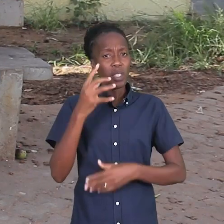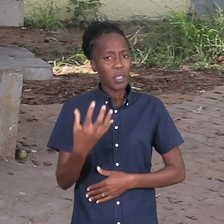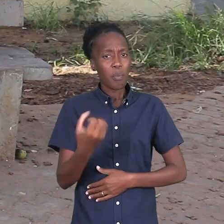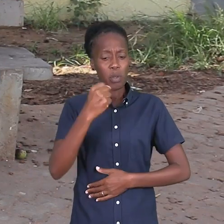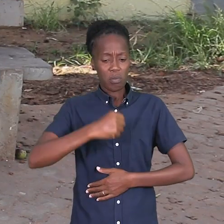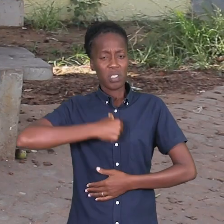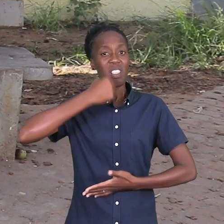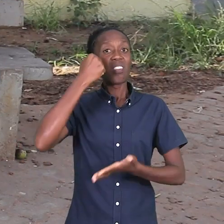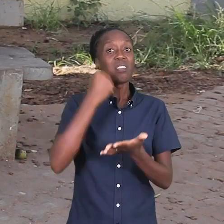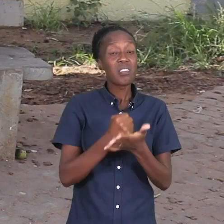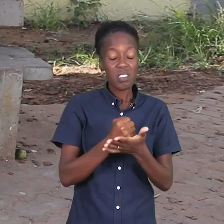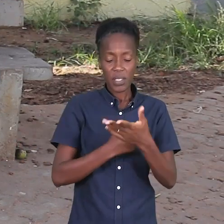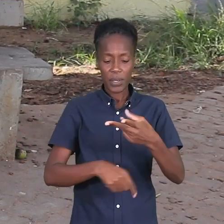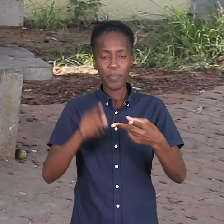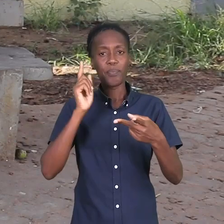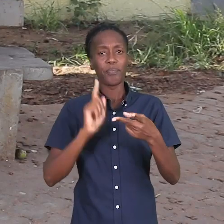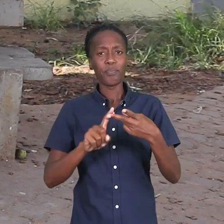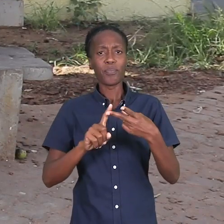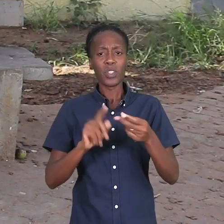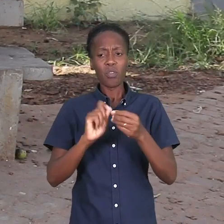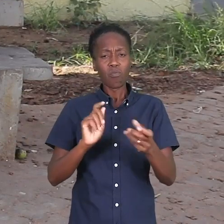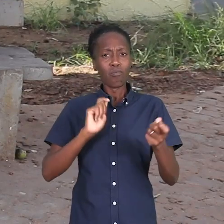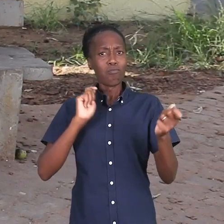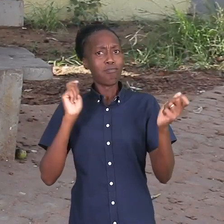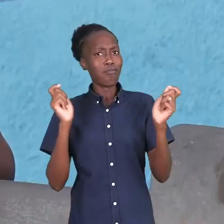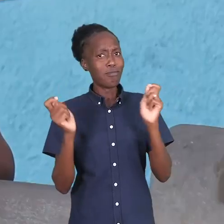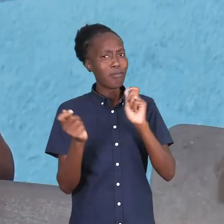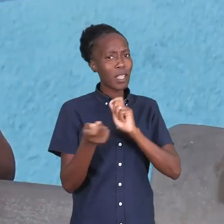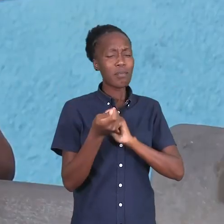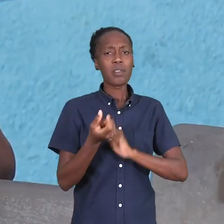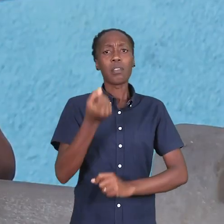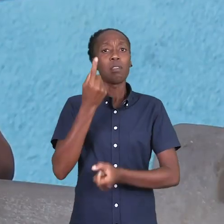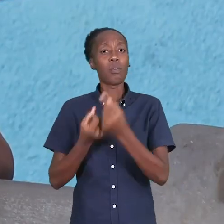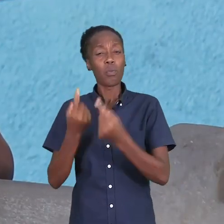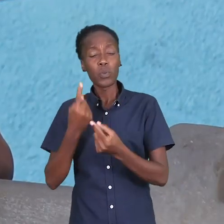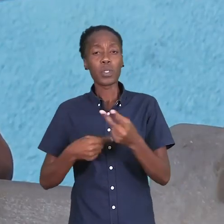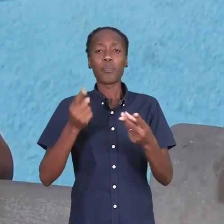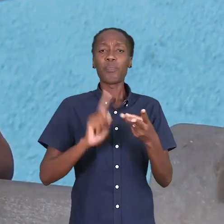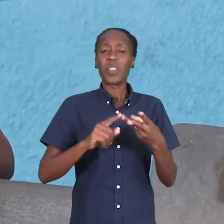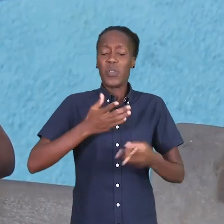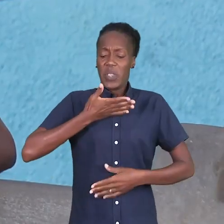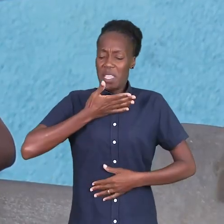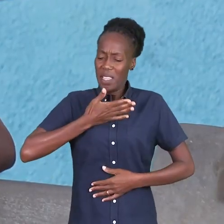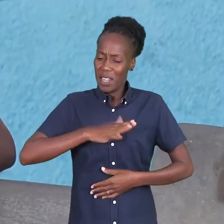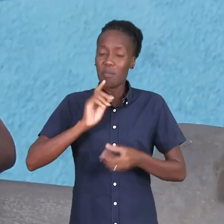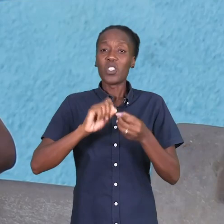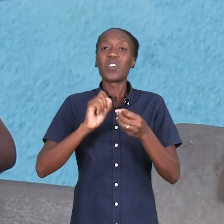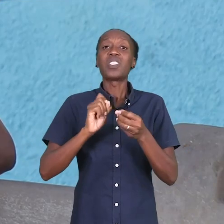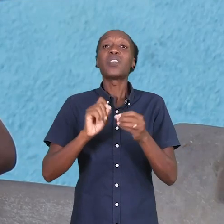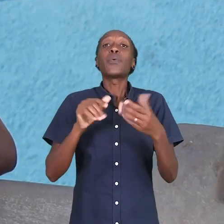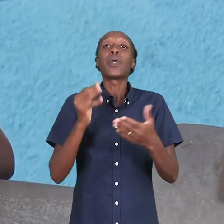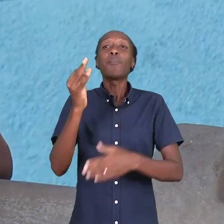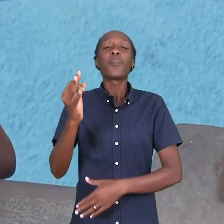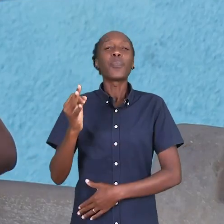de poder ter uma tomada de decisão, consciência, sim, e descobrir aquilo que nós realmente queremos fazer no nosso